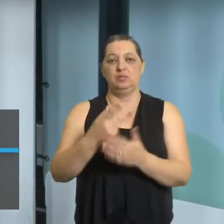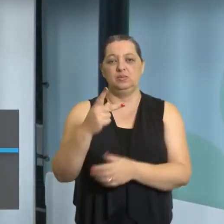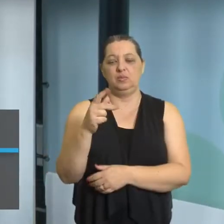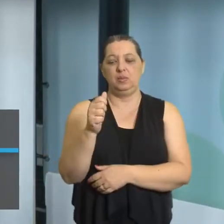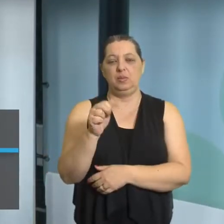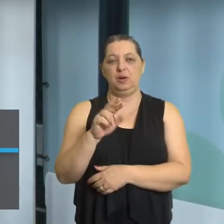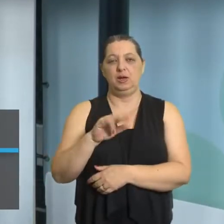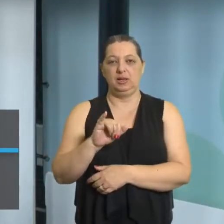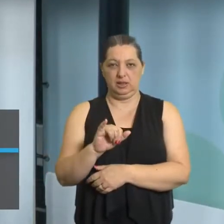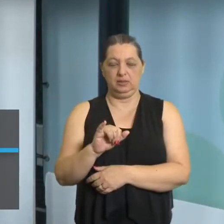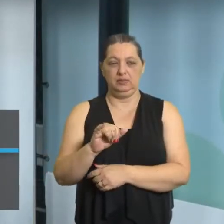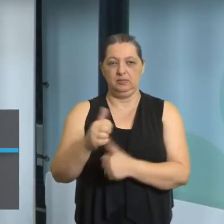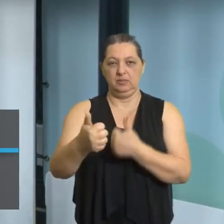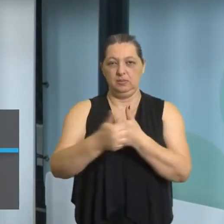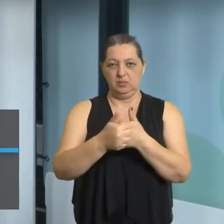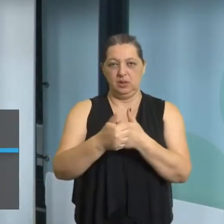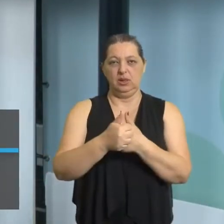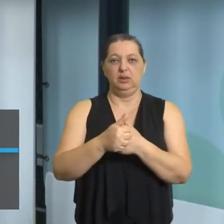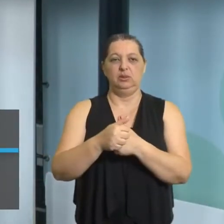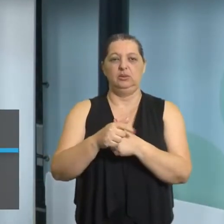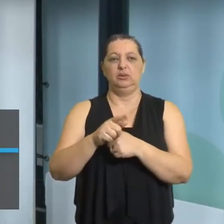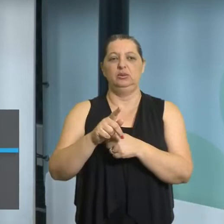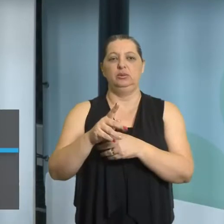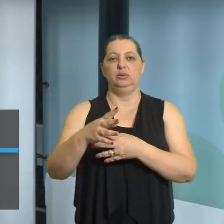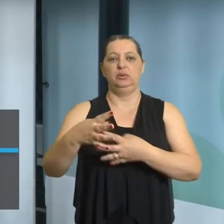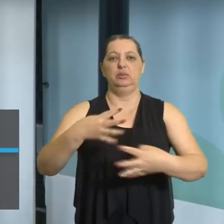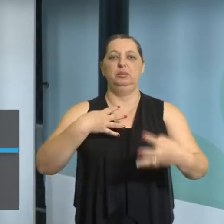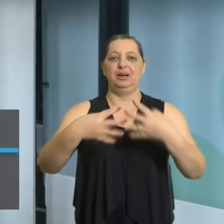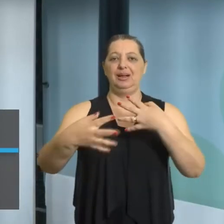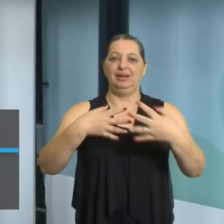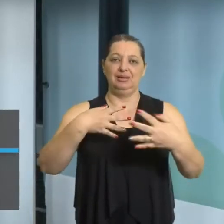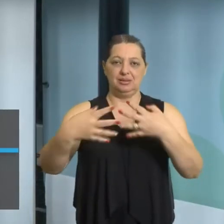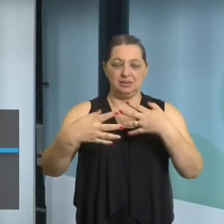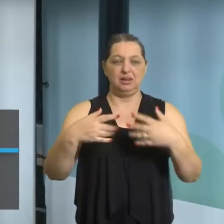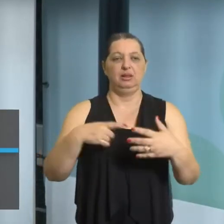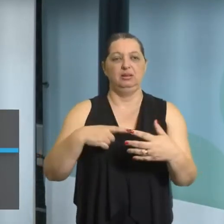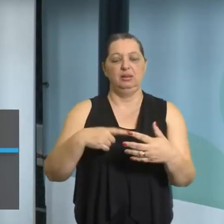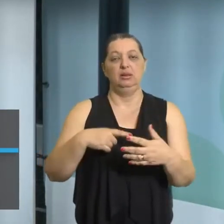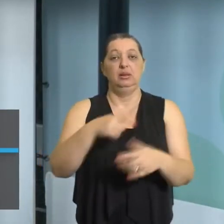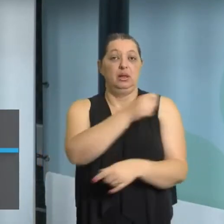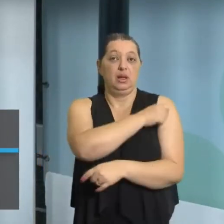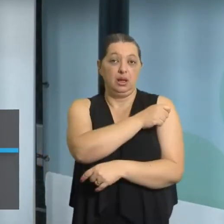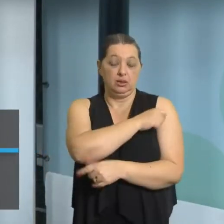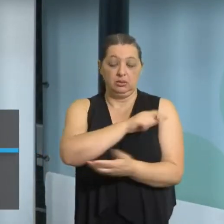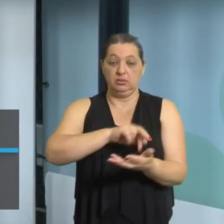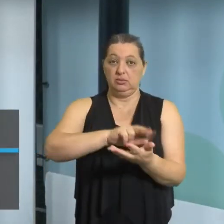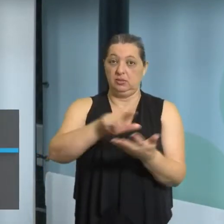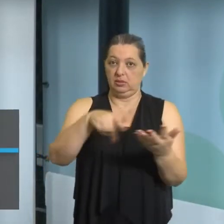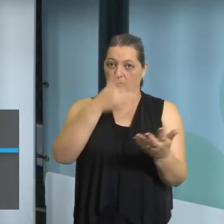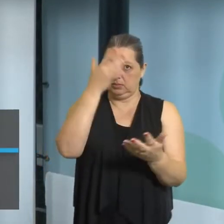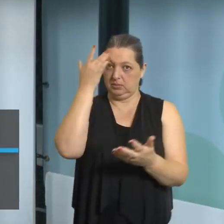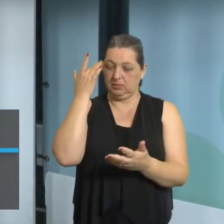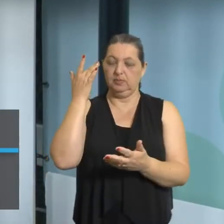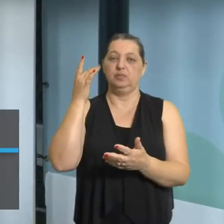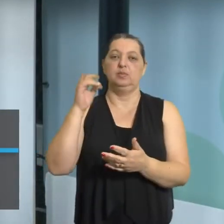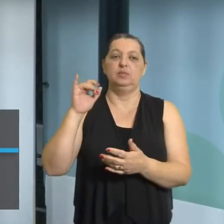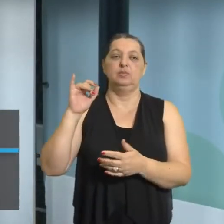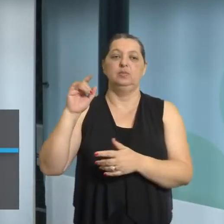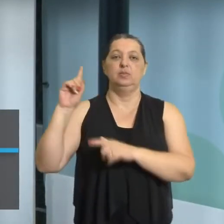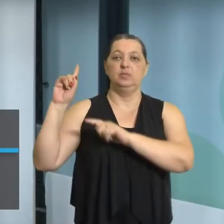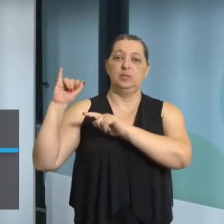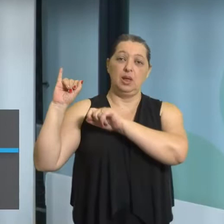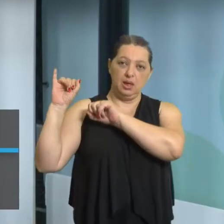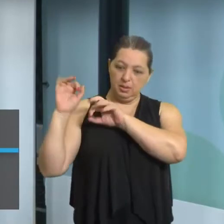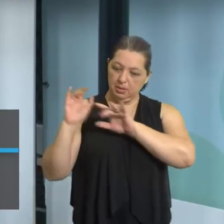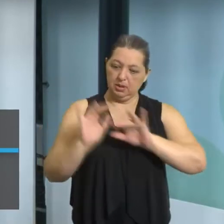no Brás e uma das regiões com maior número de imigrantes que a gente alunos chineses a gente a escola que mais número de imigrantes do Estado de São Paulo